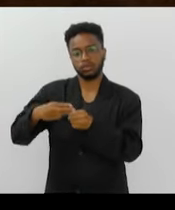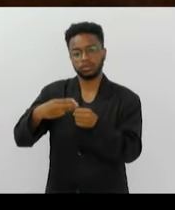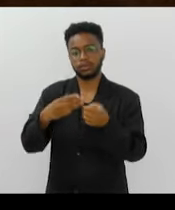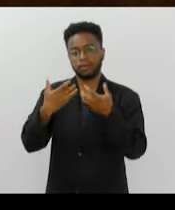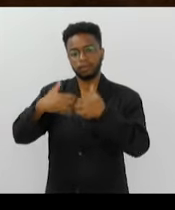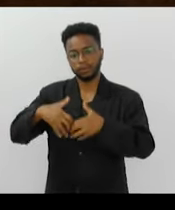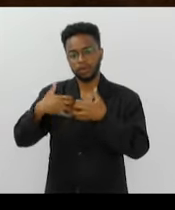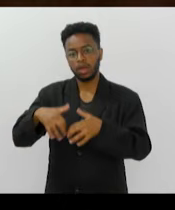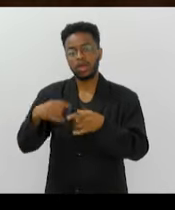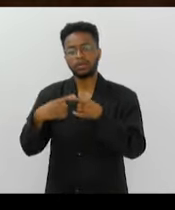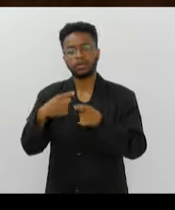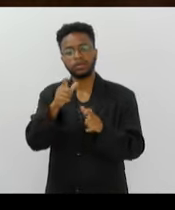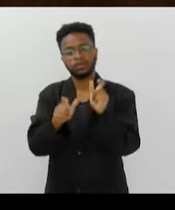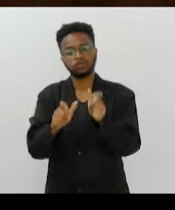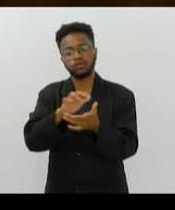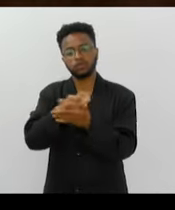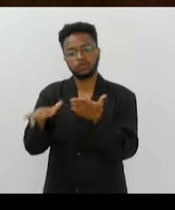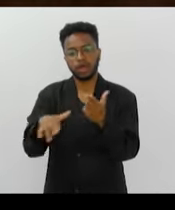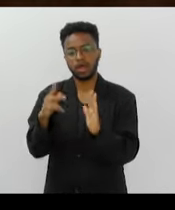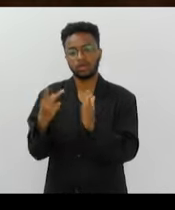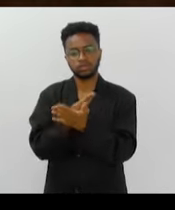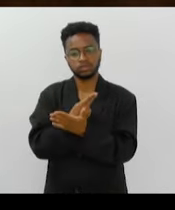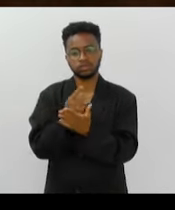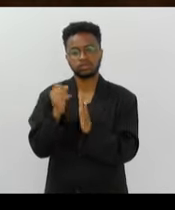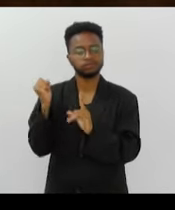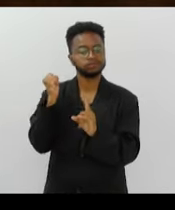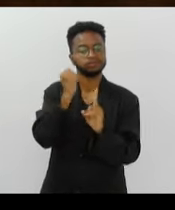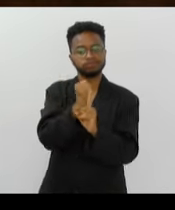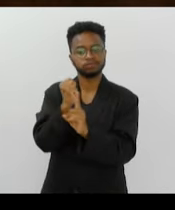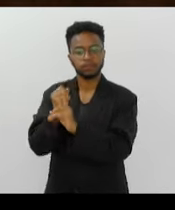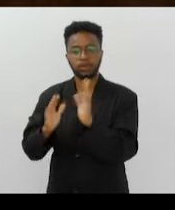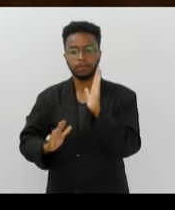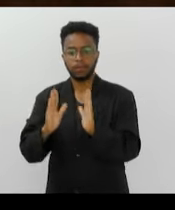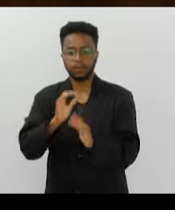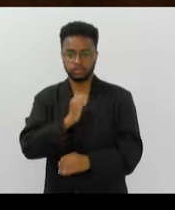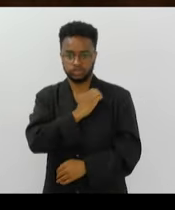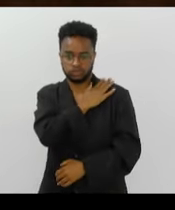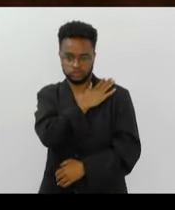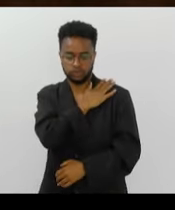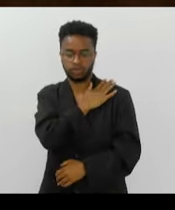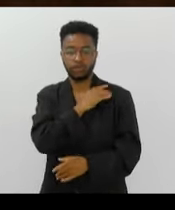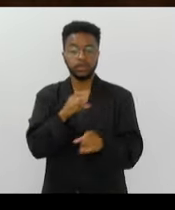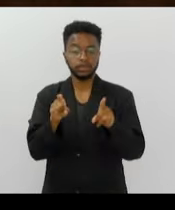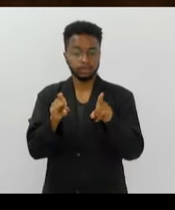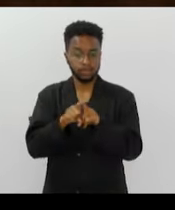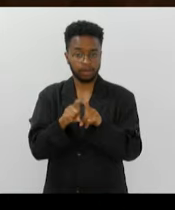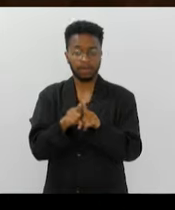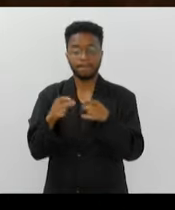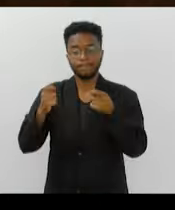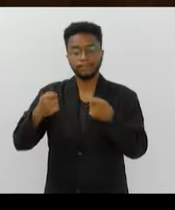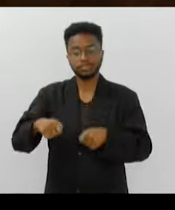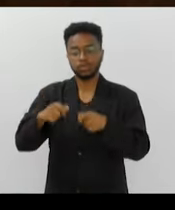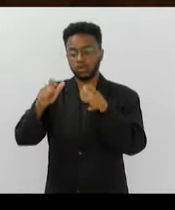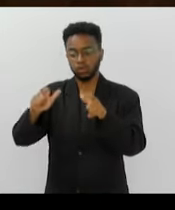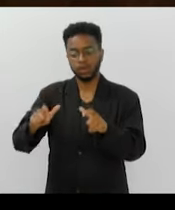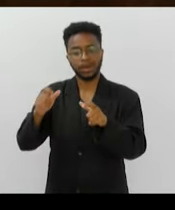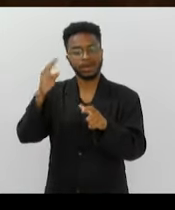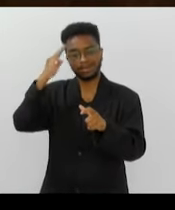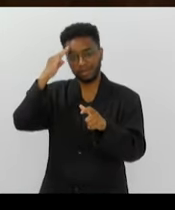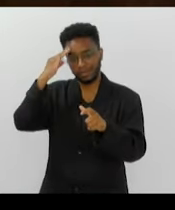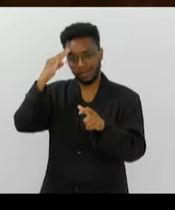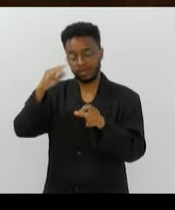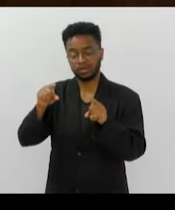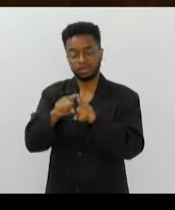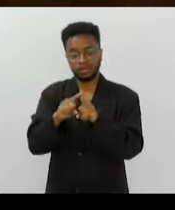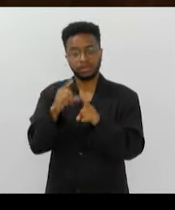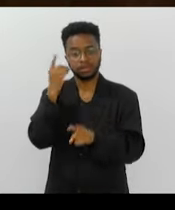pessoas foram assassinadas torturadas durante a ditadura civil militar também seja um espaço de memória e a deputada